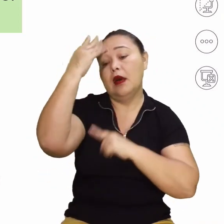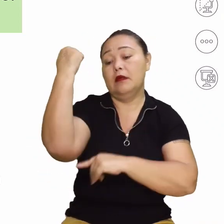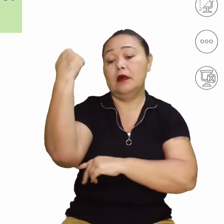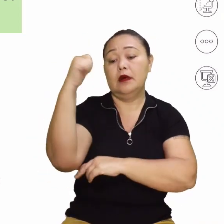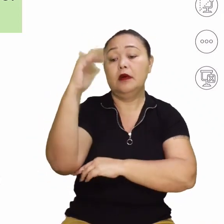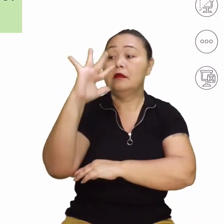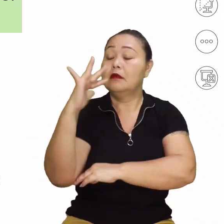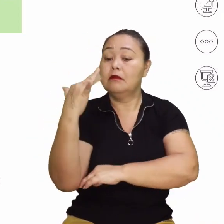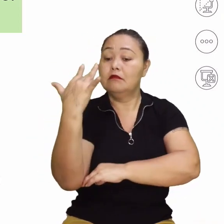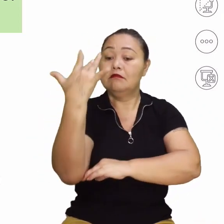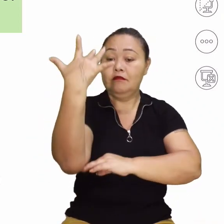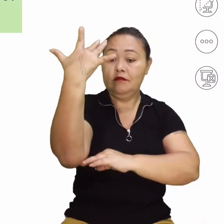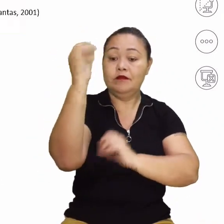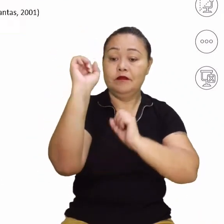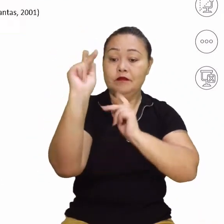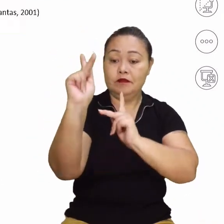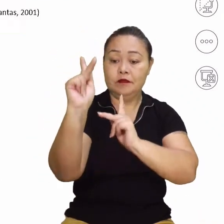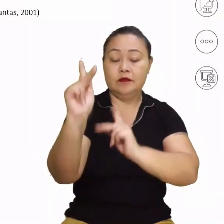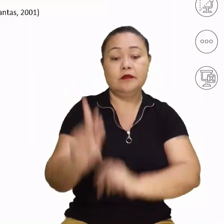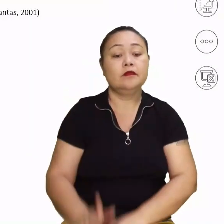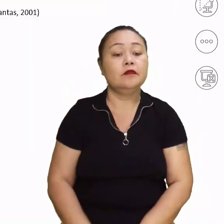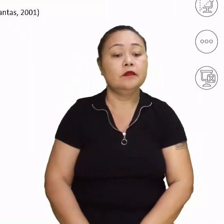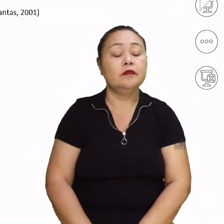dela em pé OK